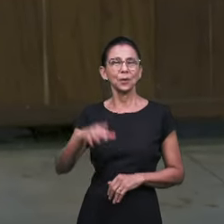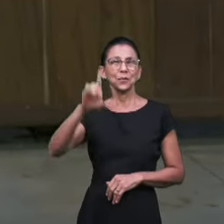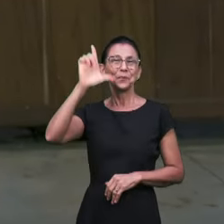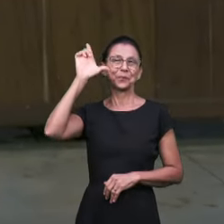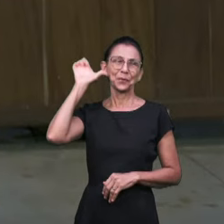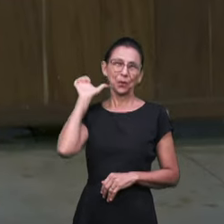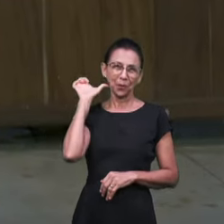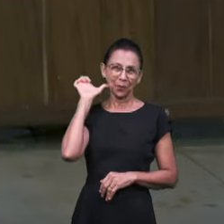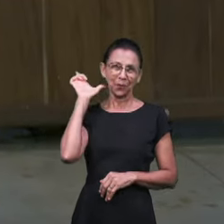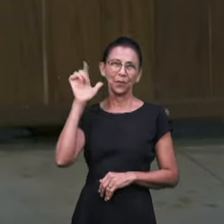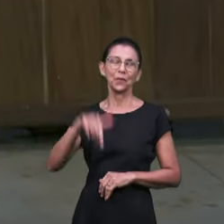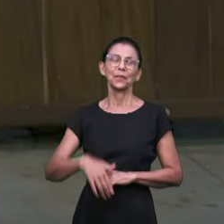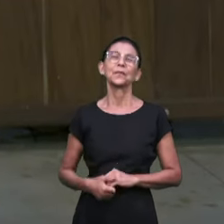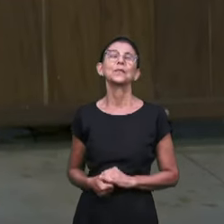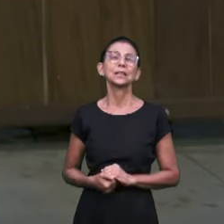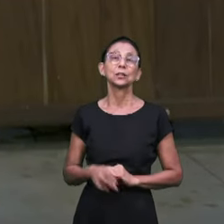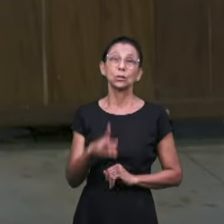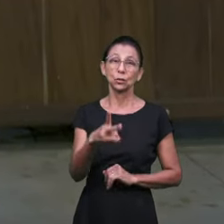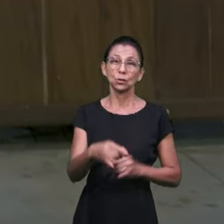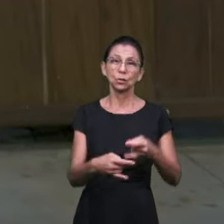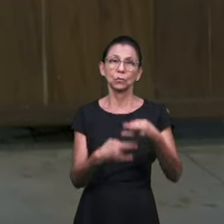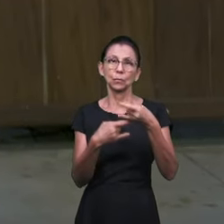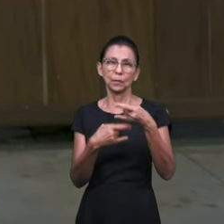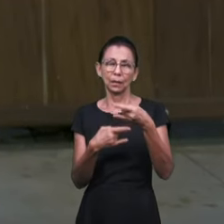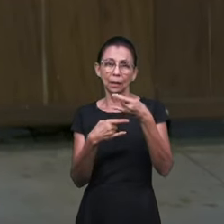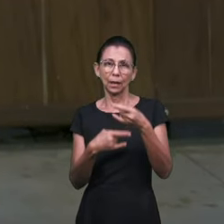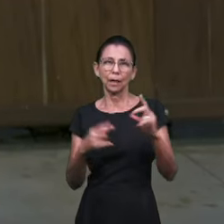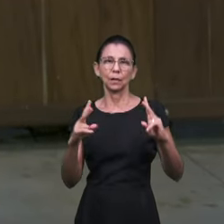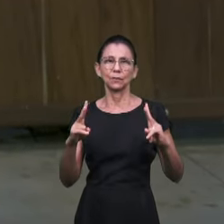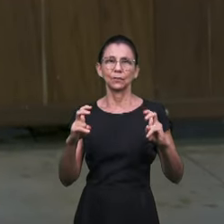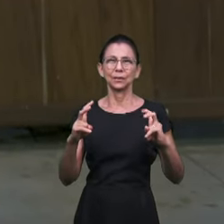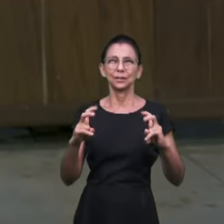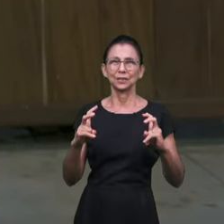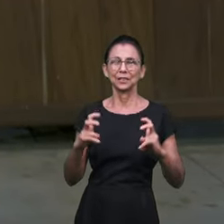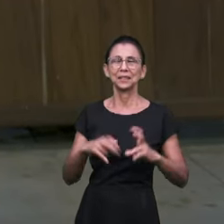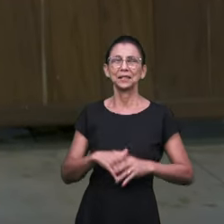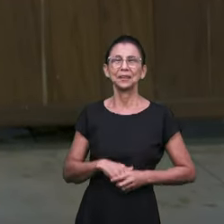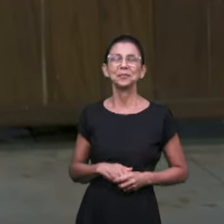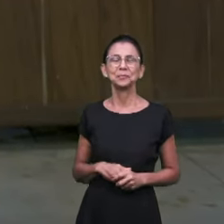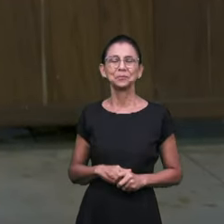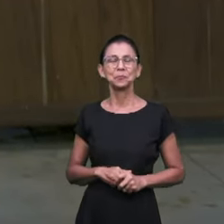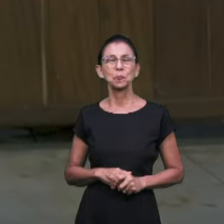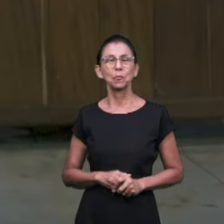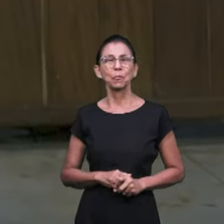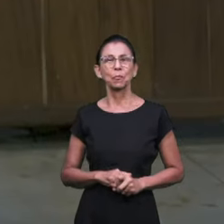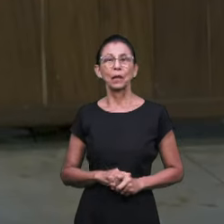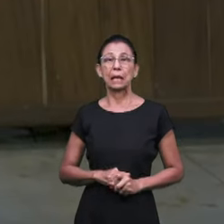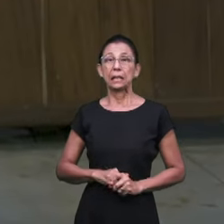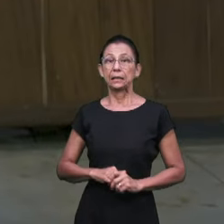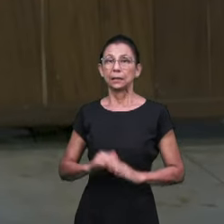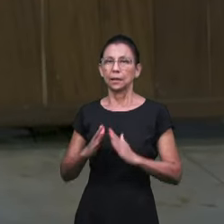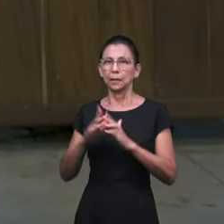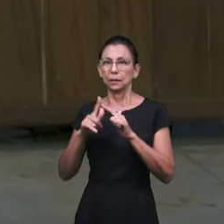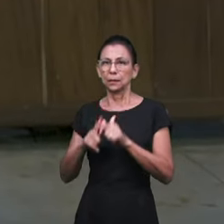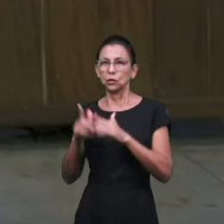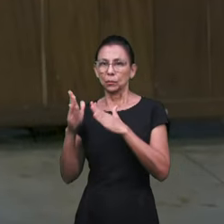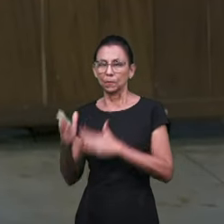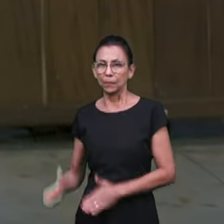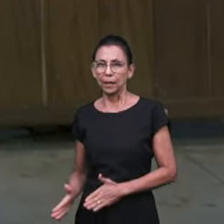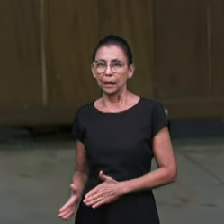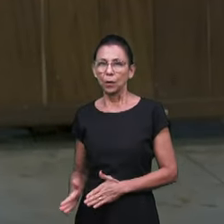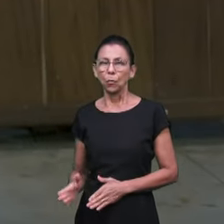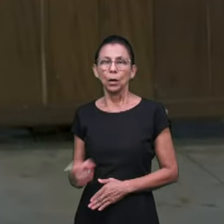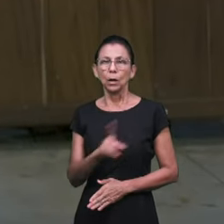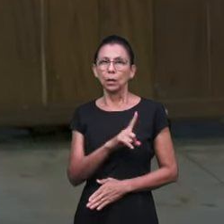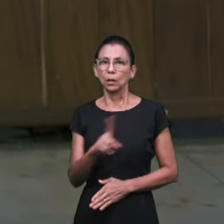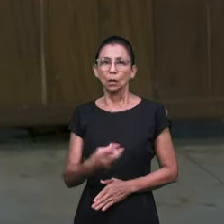igreja, mas mais no aspecto de que a igreja ela não passará pela grande tribulação. Foi um assunto muito